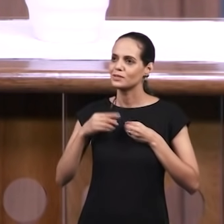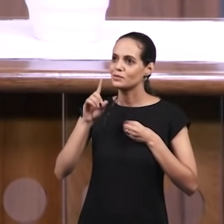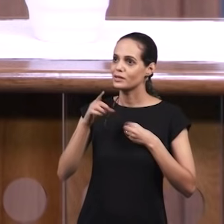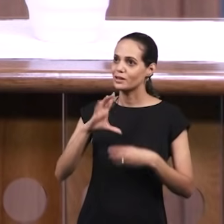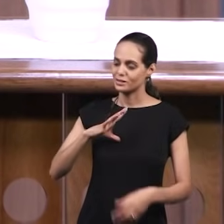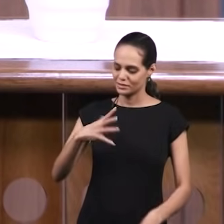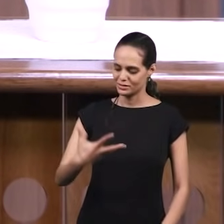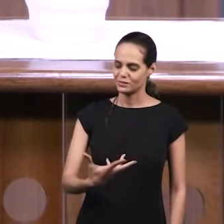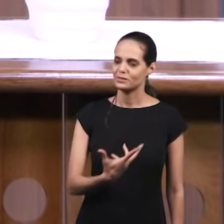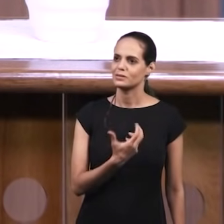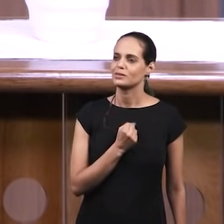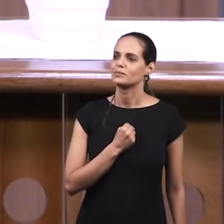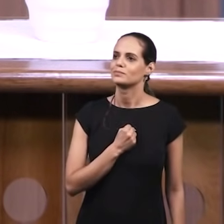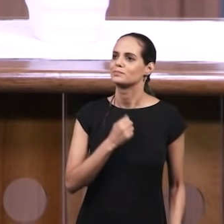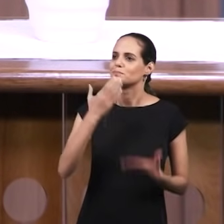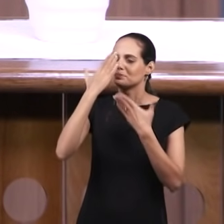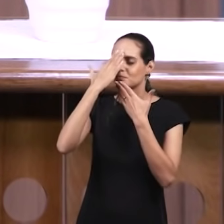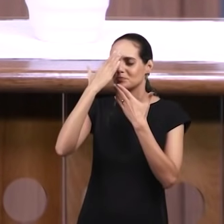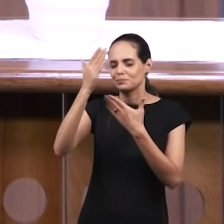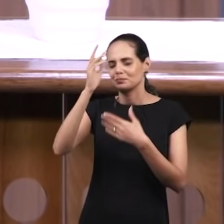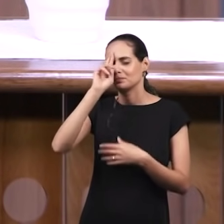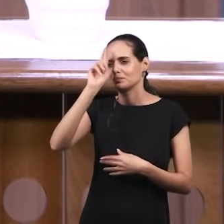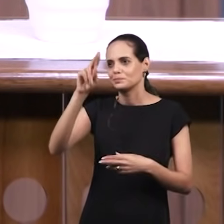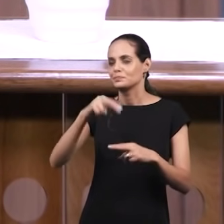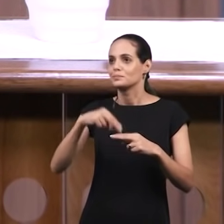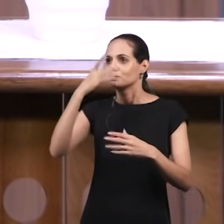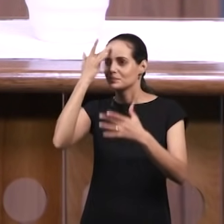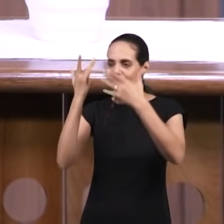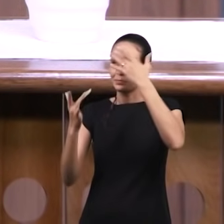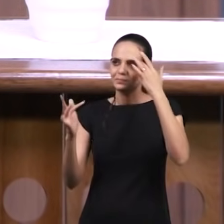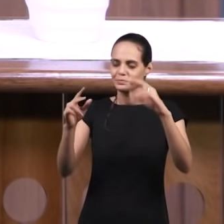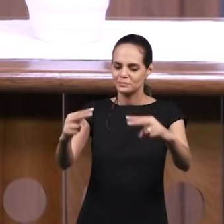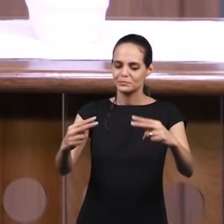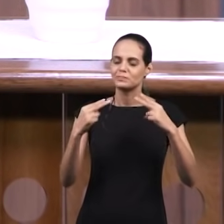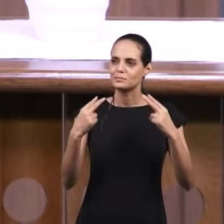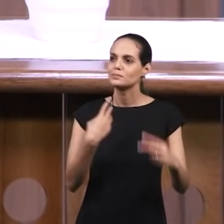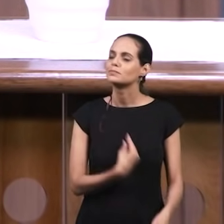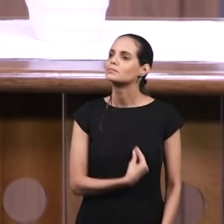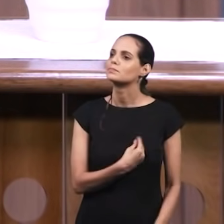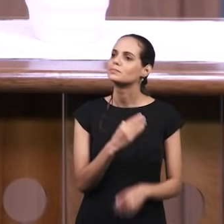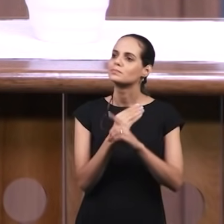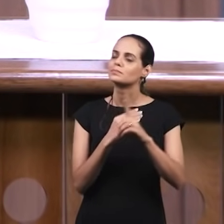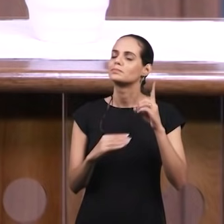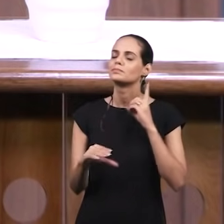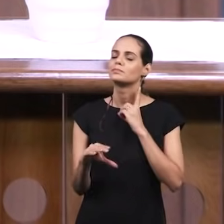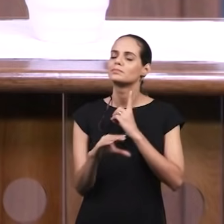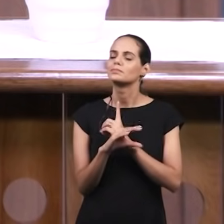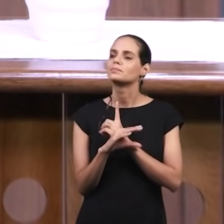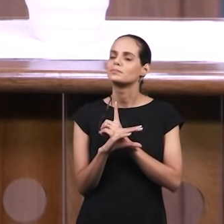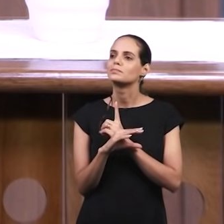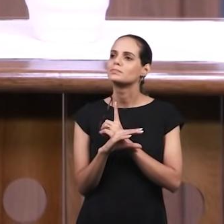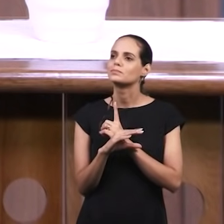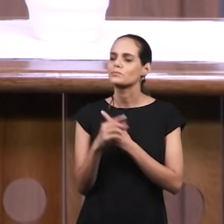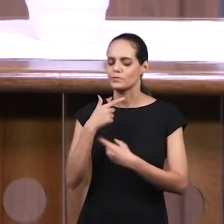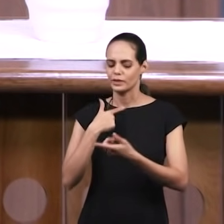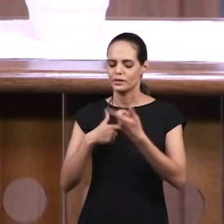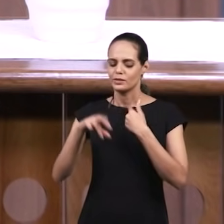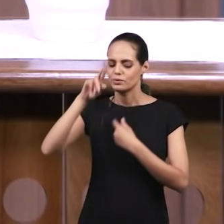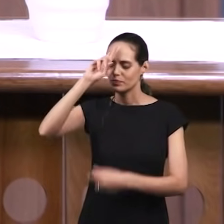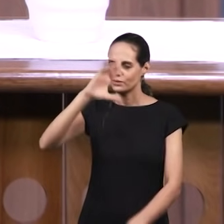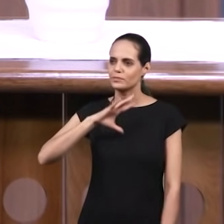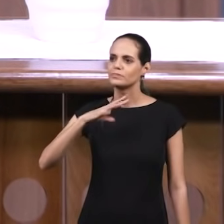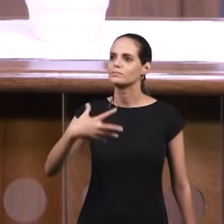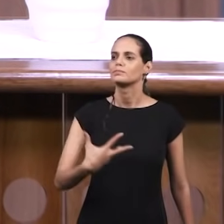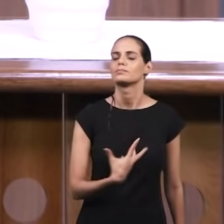a salvação. E agora, Senhor, te glorificamos por aqueles que assistiram e participaram deste culto e que, Senhor, desejam